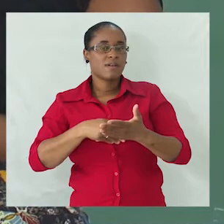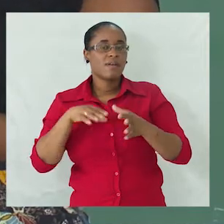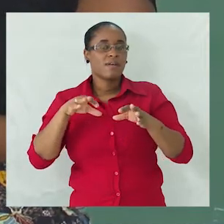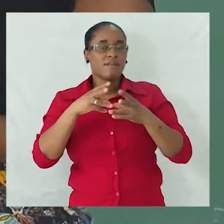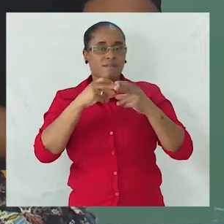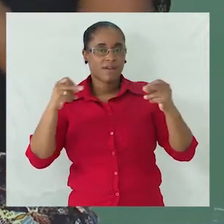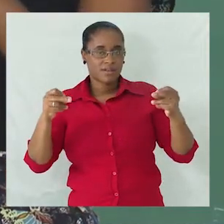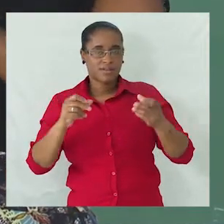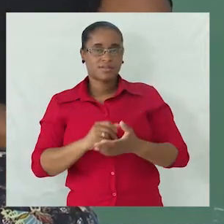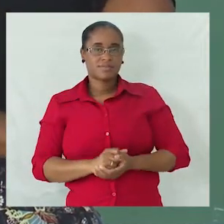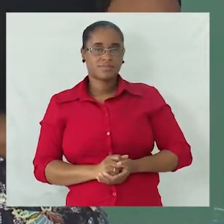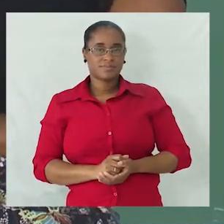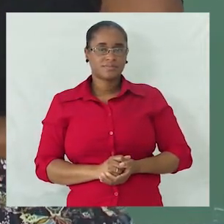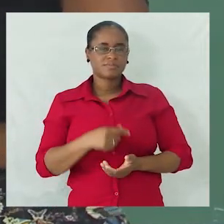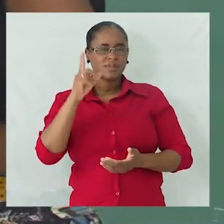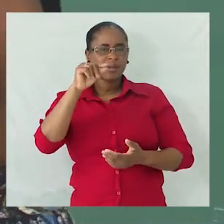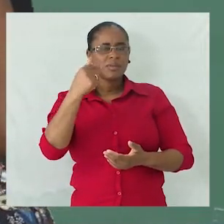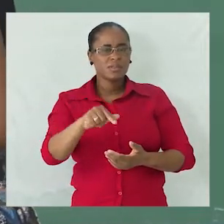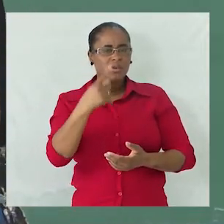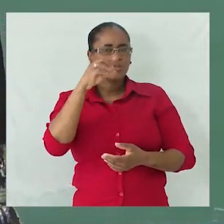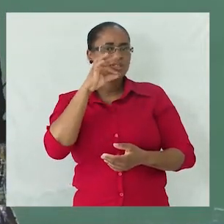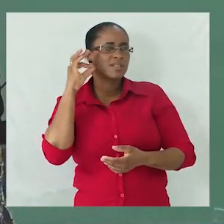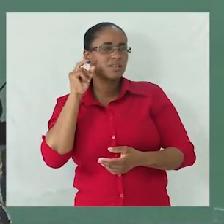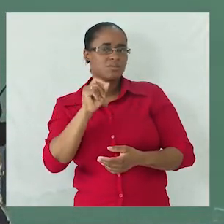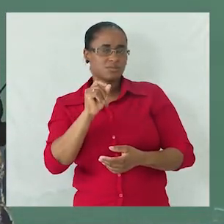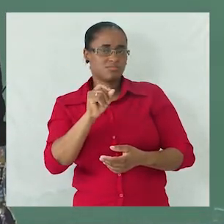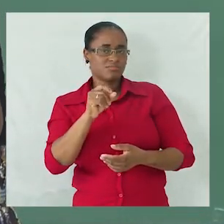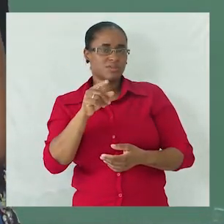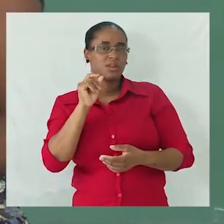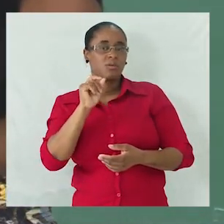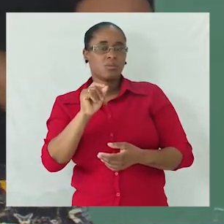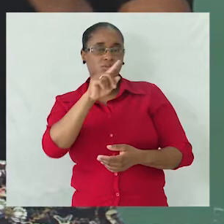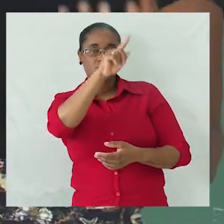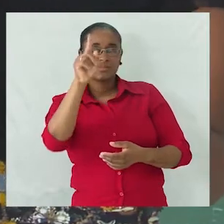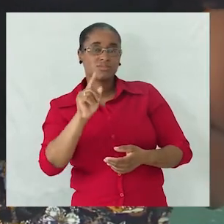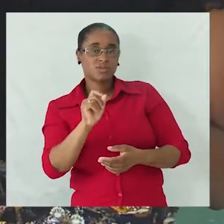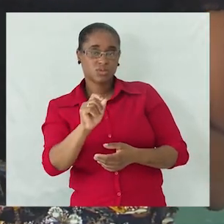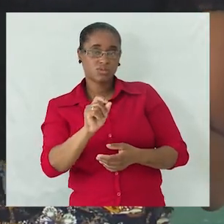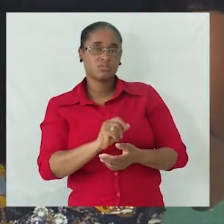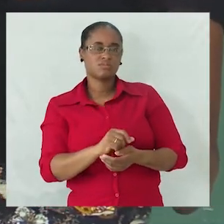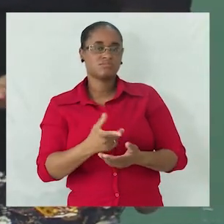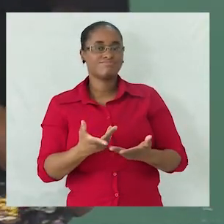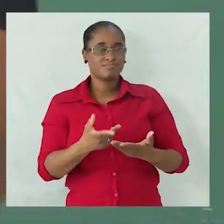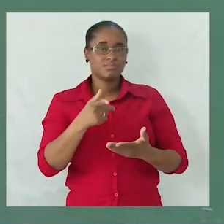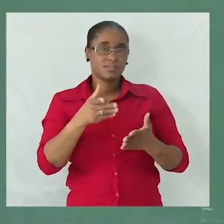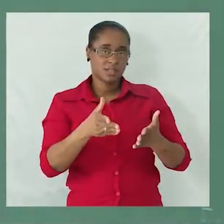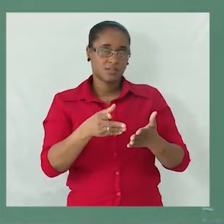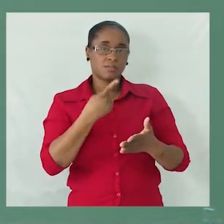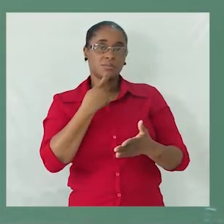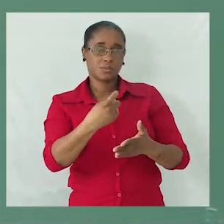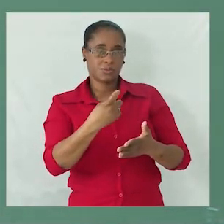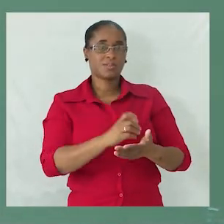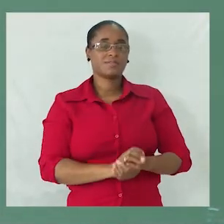interrogativa, também tem um único sinal de pontuação, que é o ponto de interrogação e que serve para